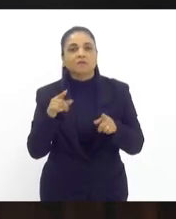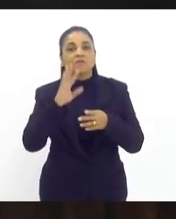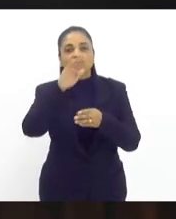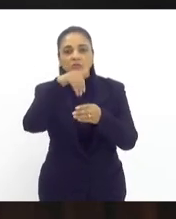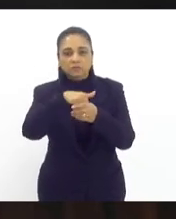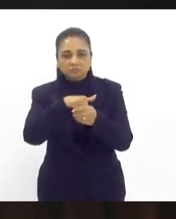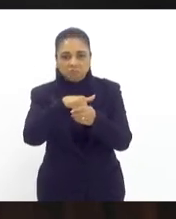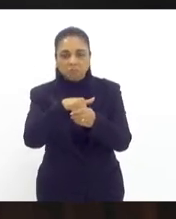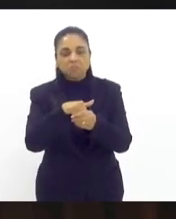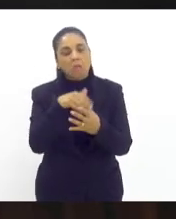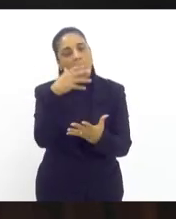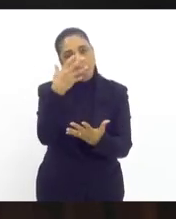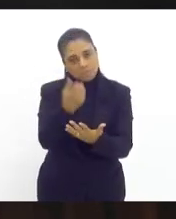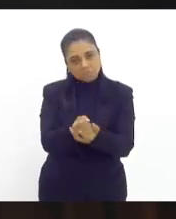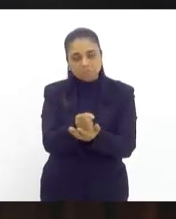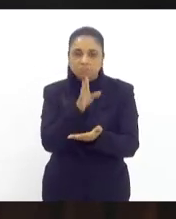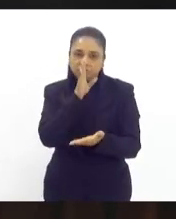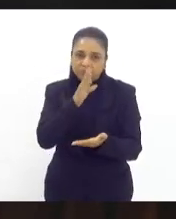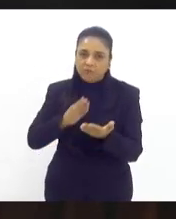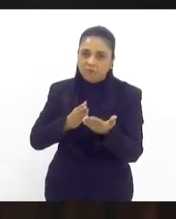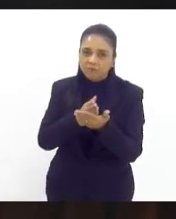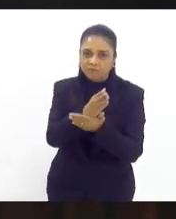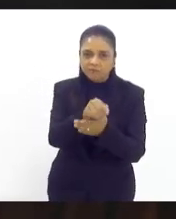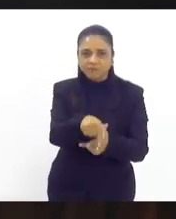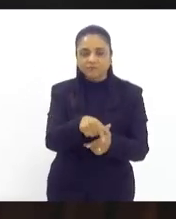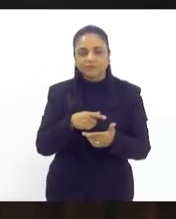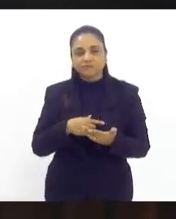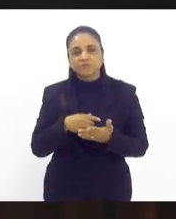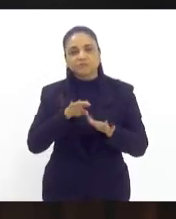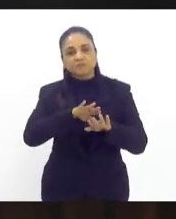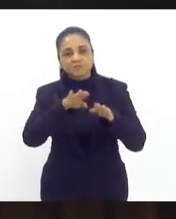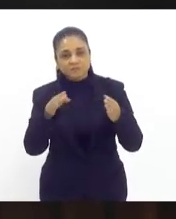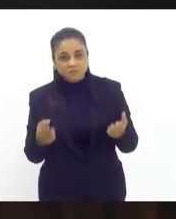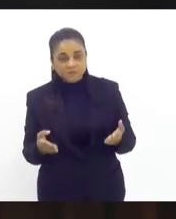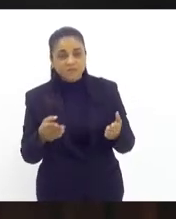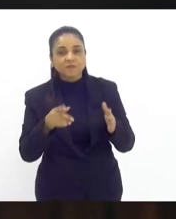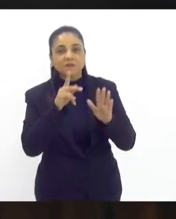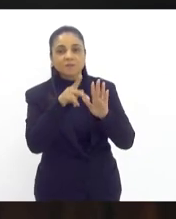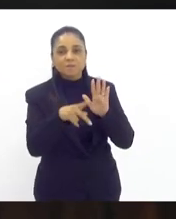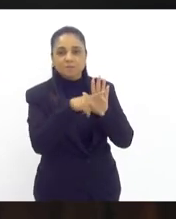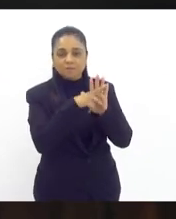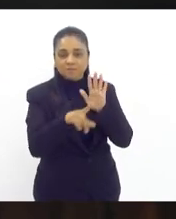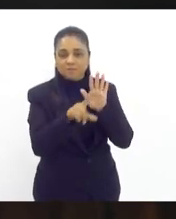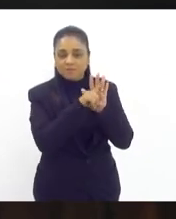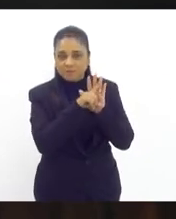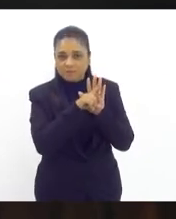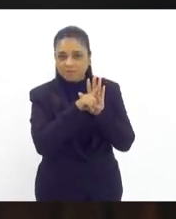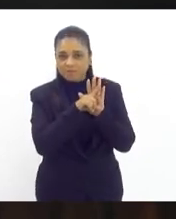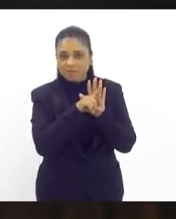votação aprovado a sobre a mesa